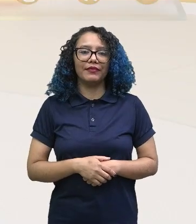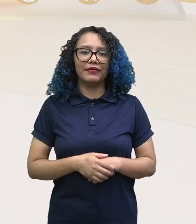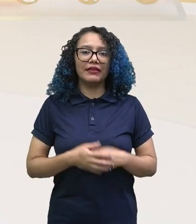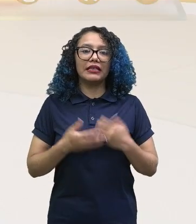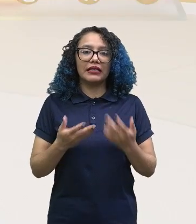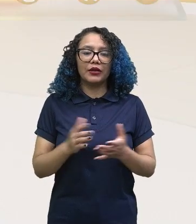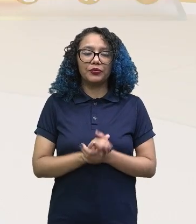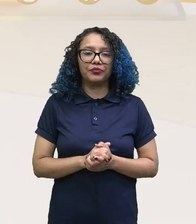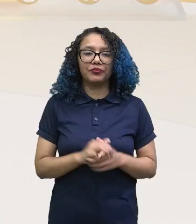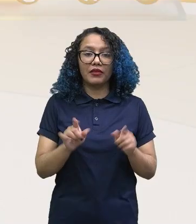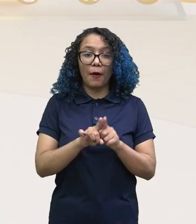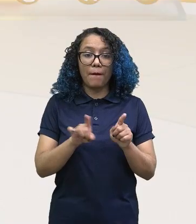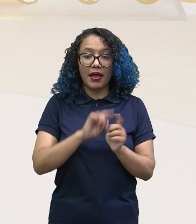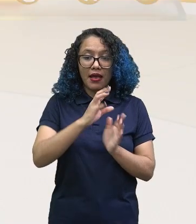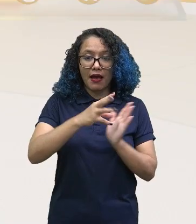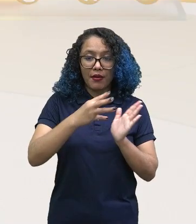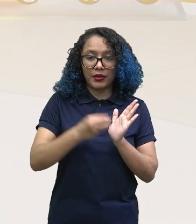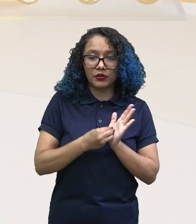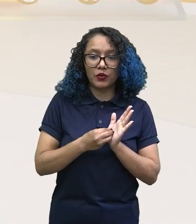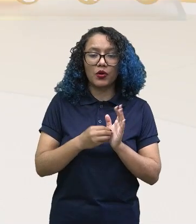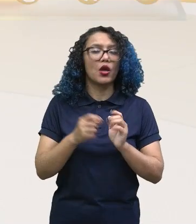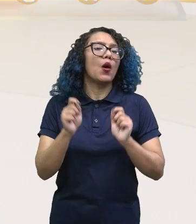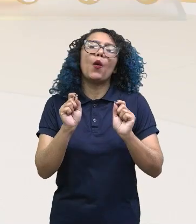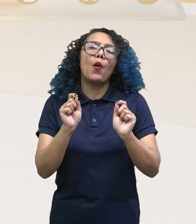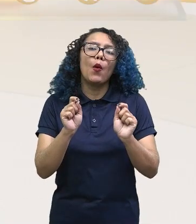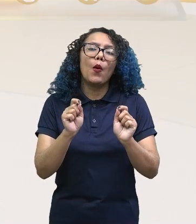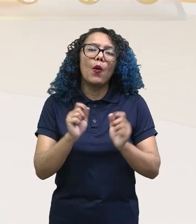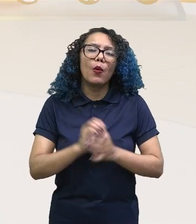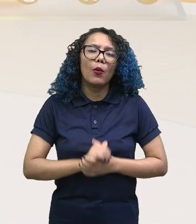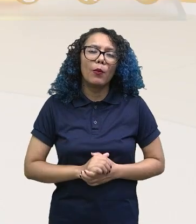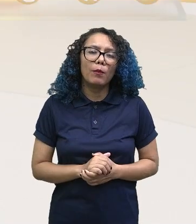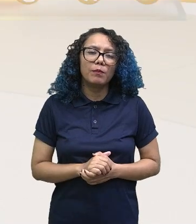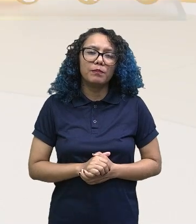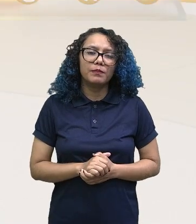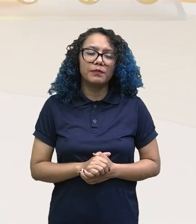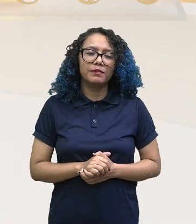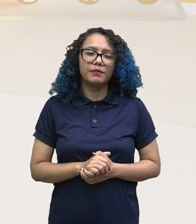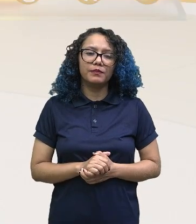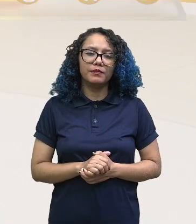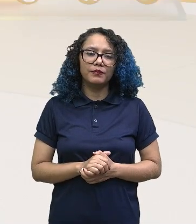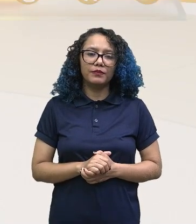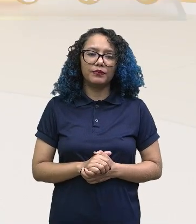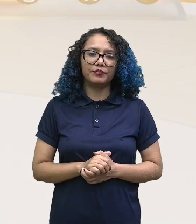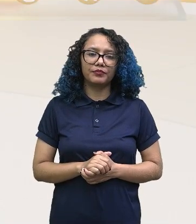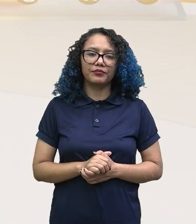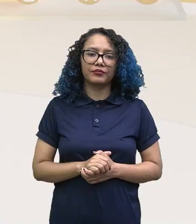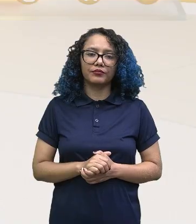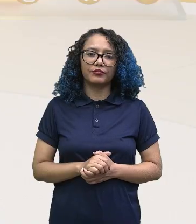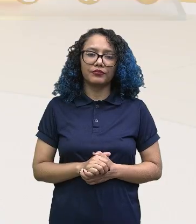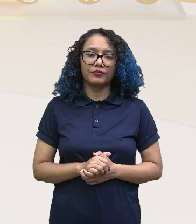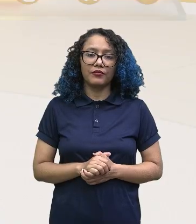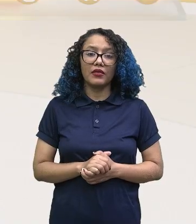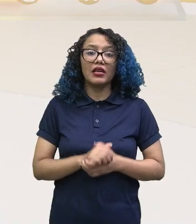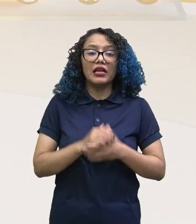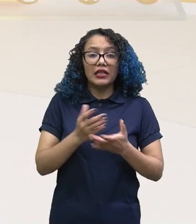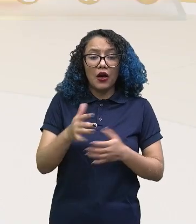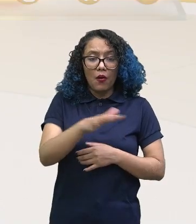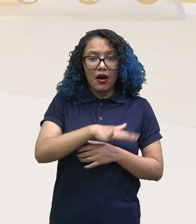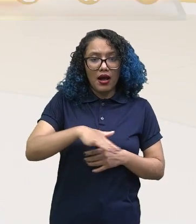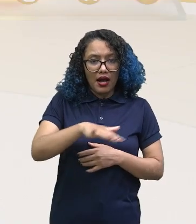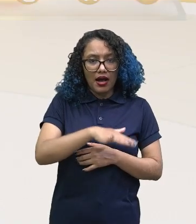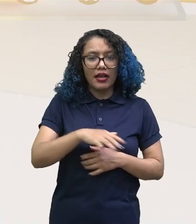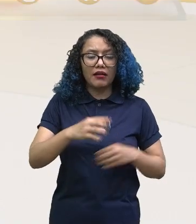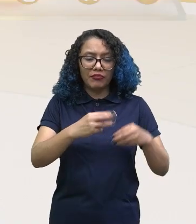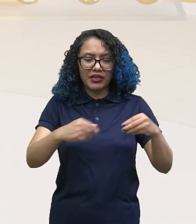Amazônia podem ser encontrados esses elementos, né, que fazem com que aquela região seja chamada de terras raras em